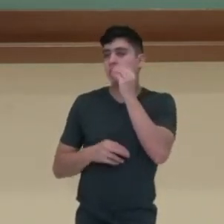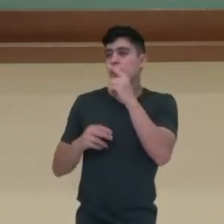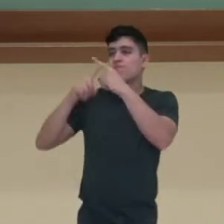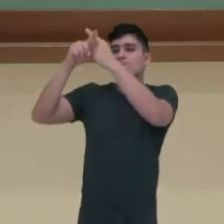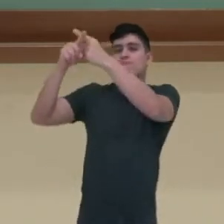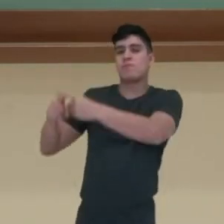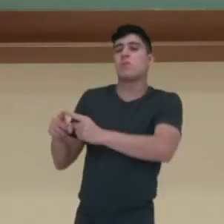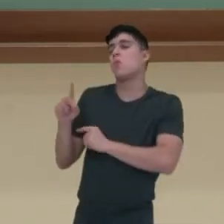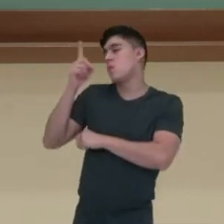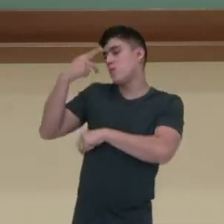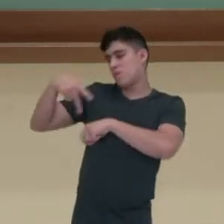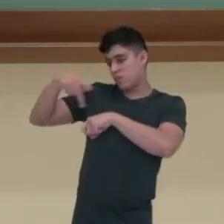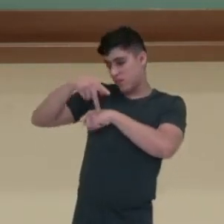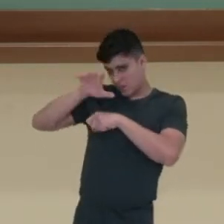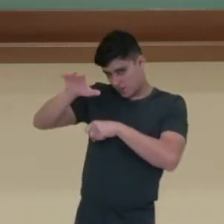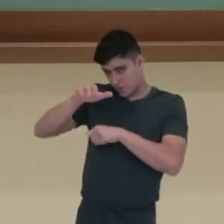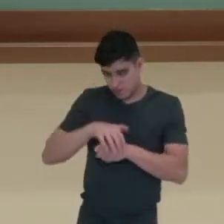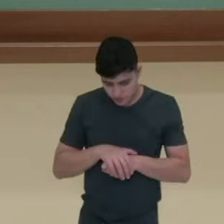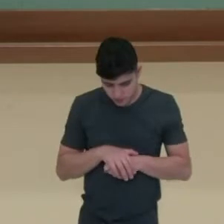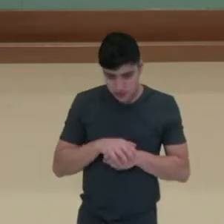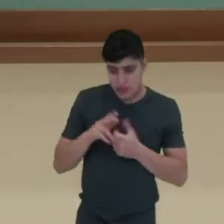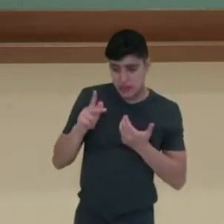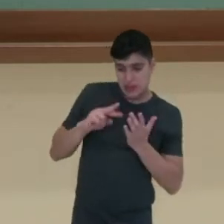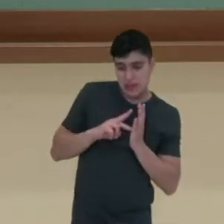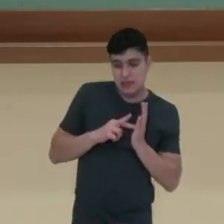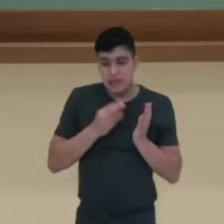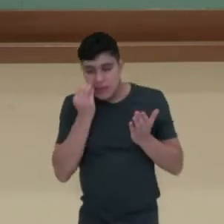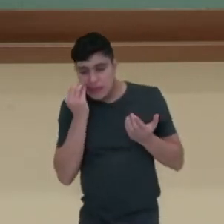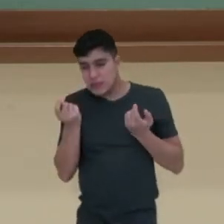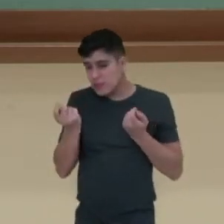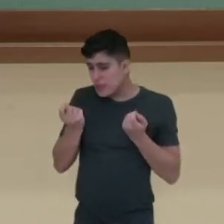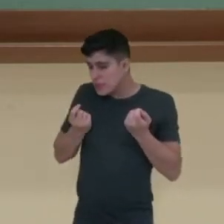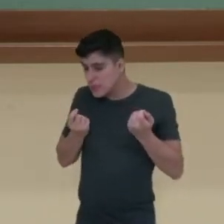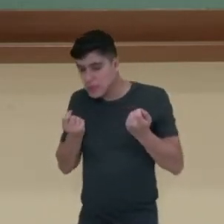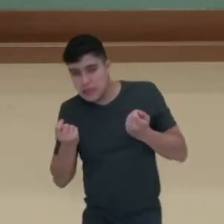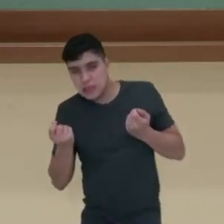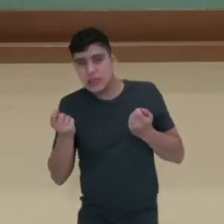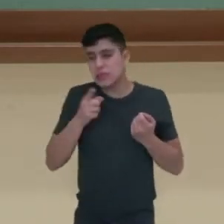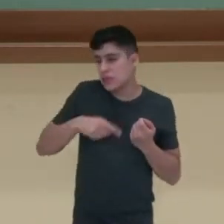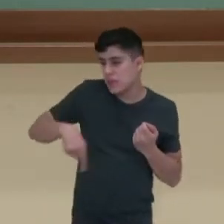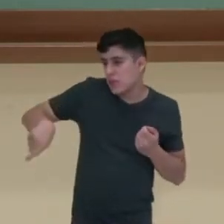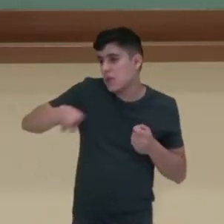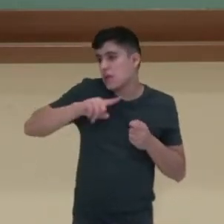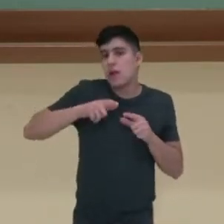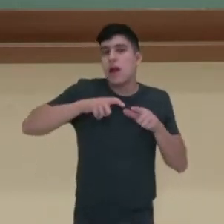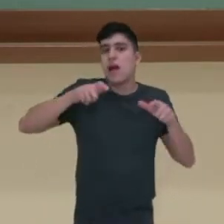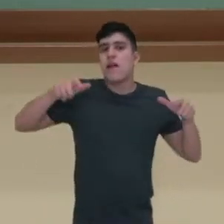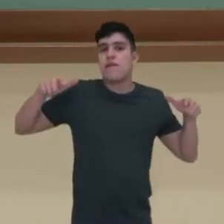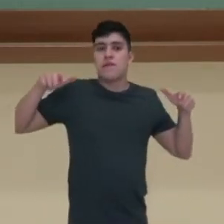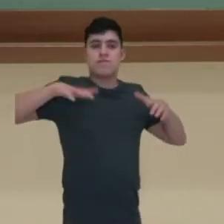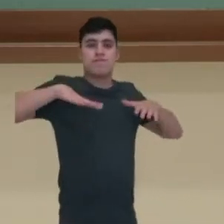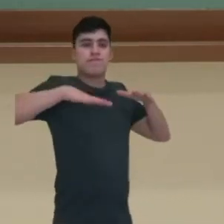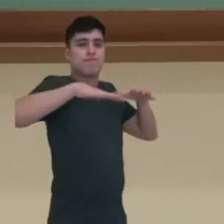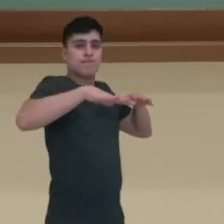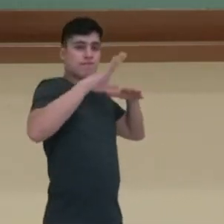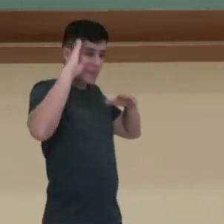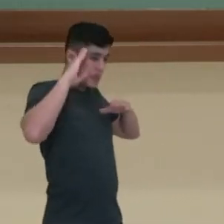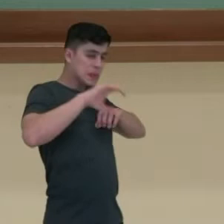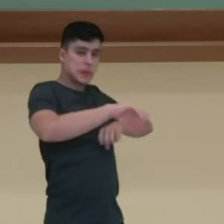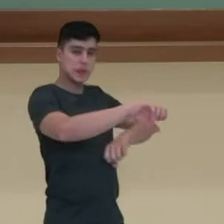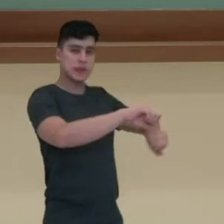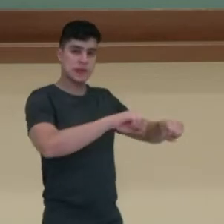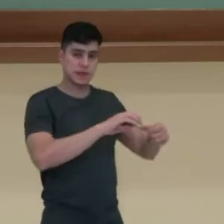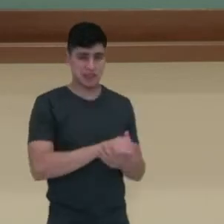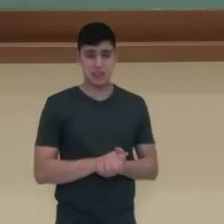envolvidos. Dessa forma, eles conseguem controlar um pouco os avanços militares. Então, existe